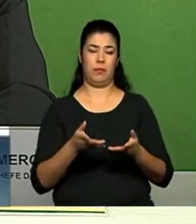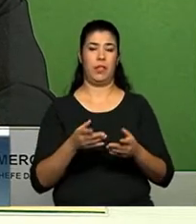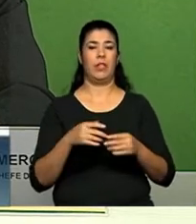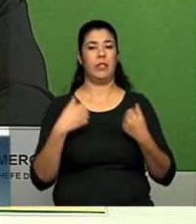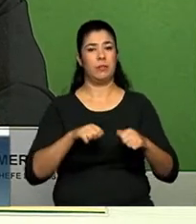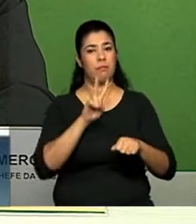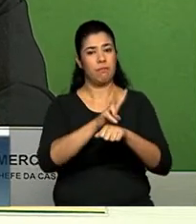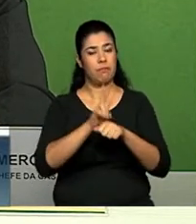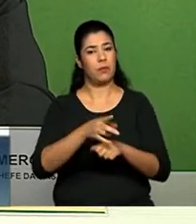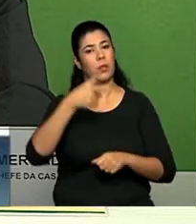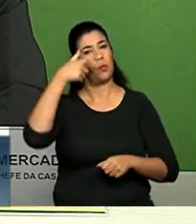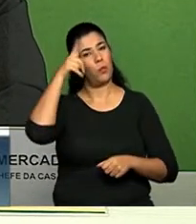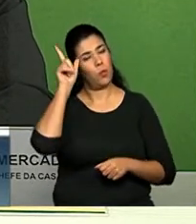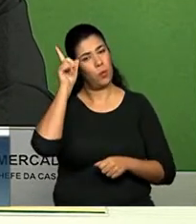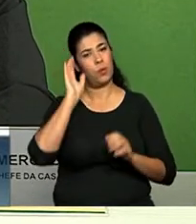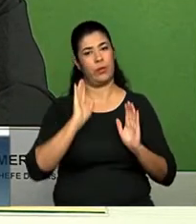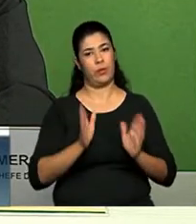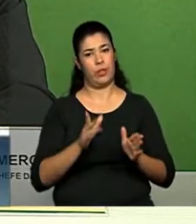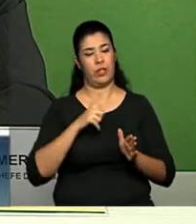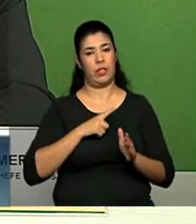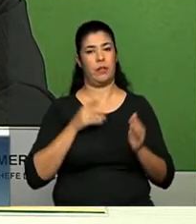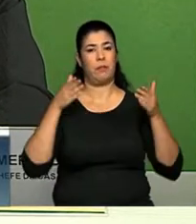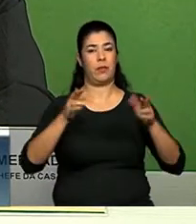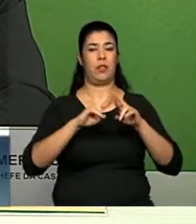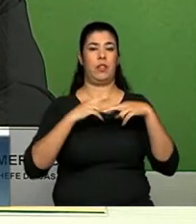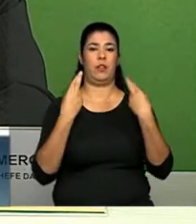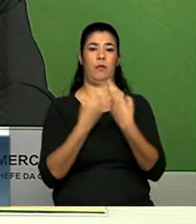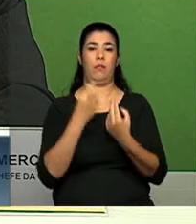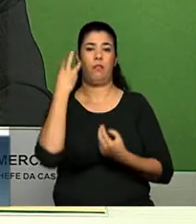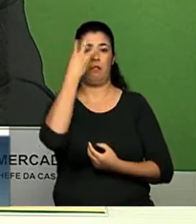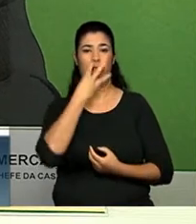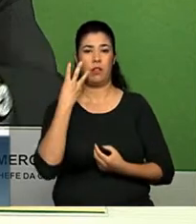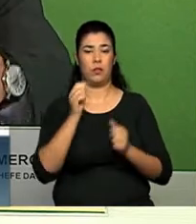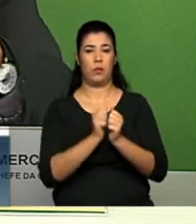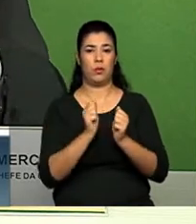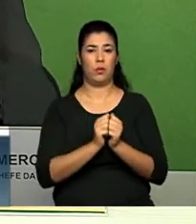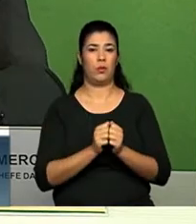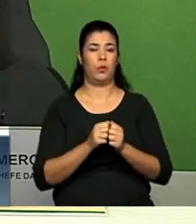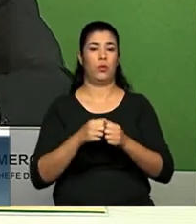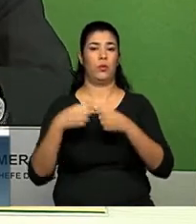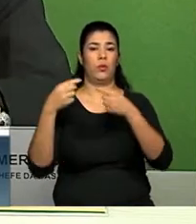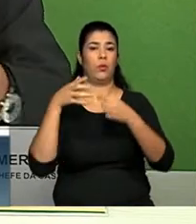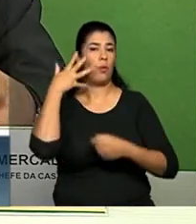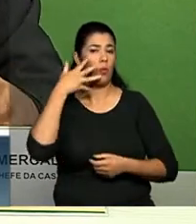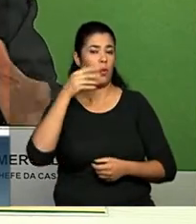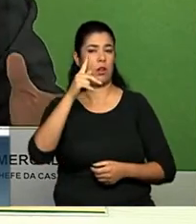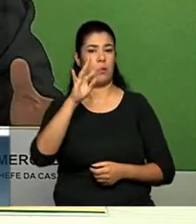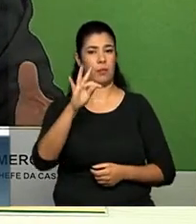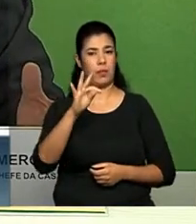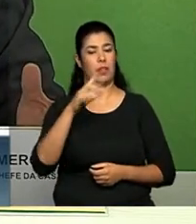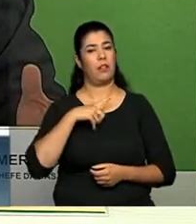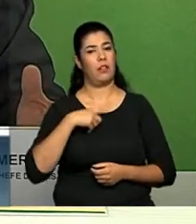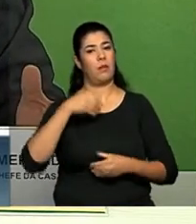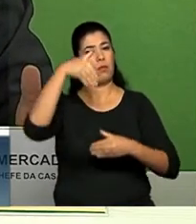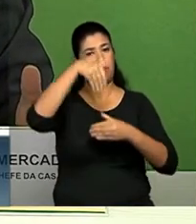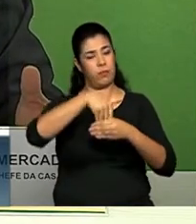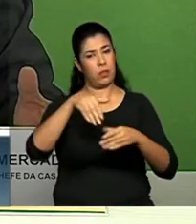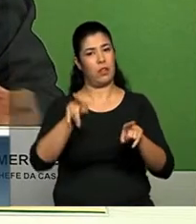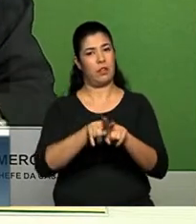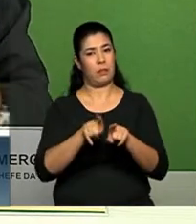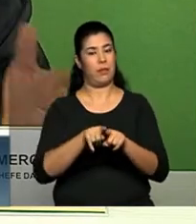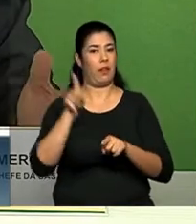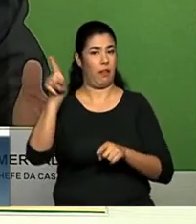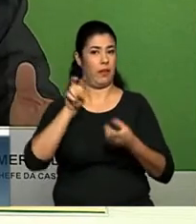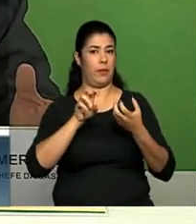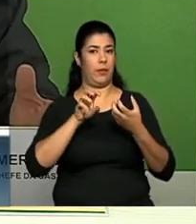estamos defendendo. Ontem eu participei de uma reunião de 3 horas com a bancada do PT e todos saíram dizendo a convicção de votar.